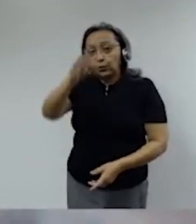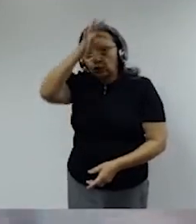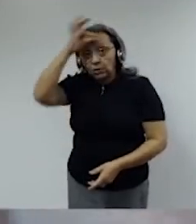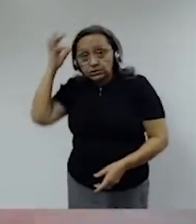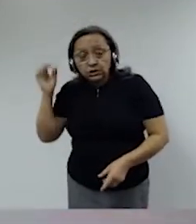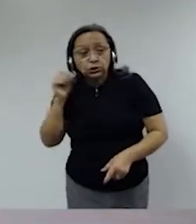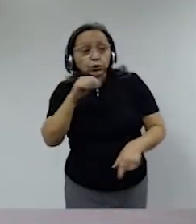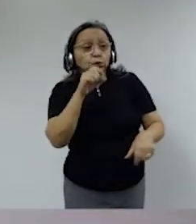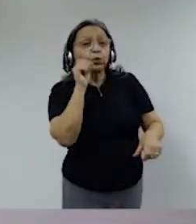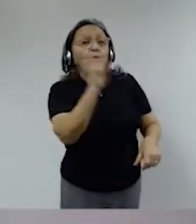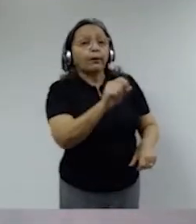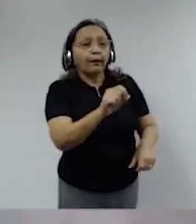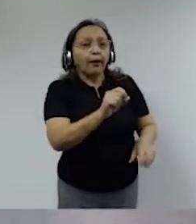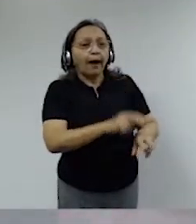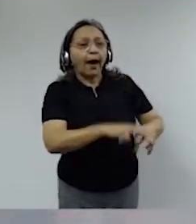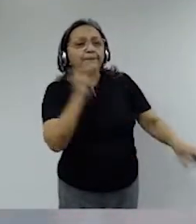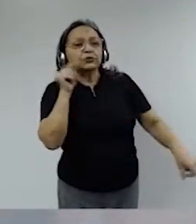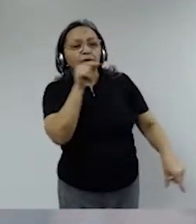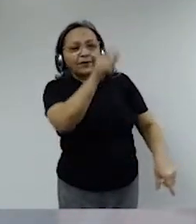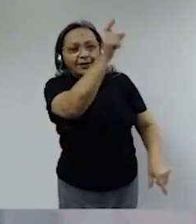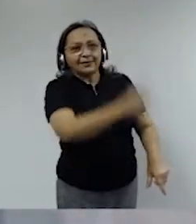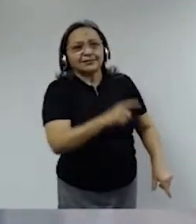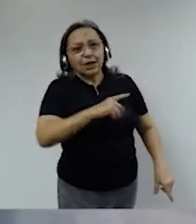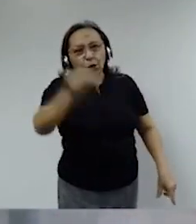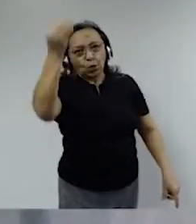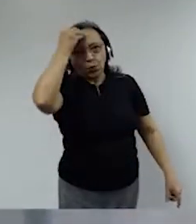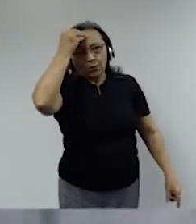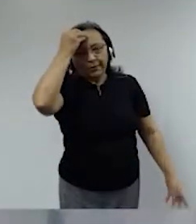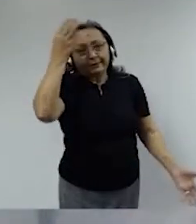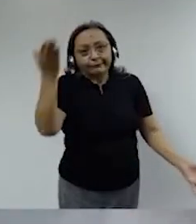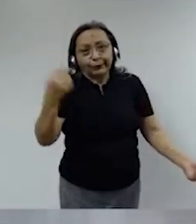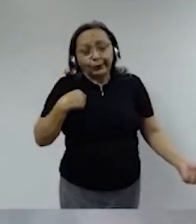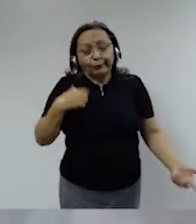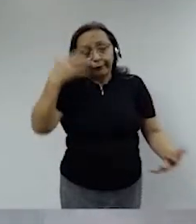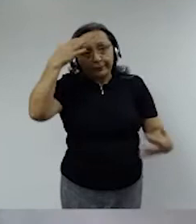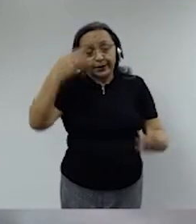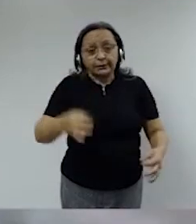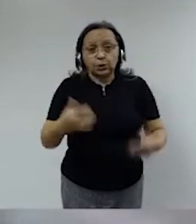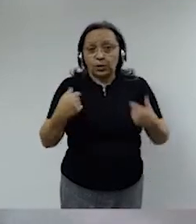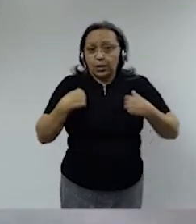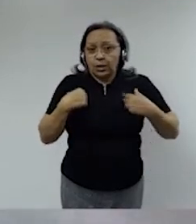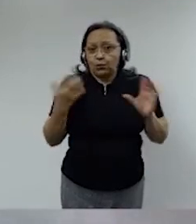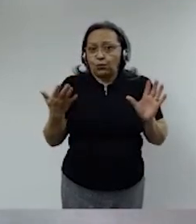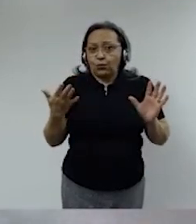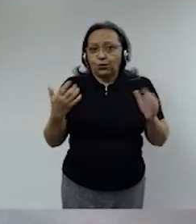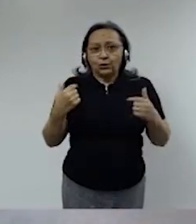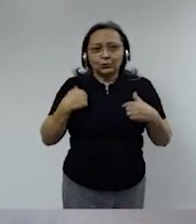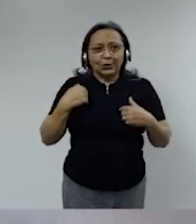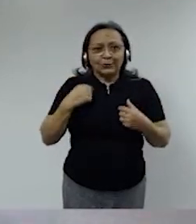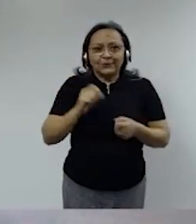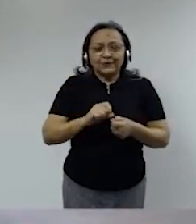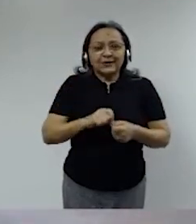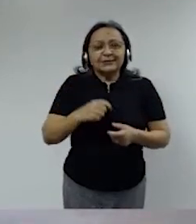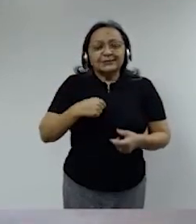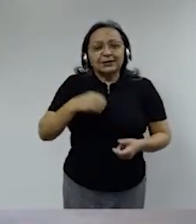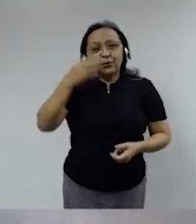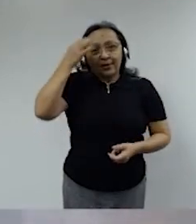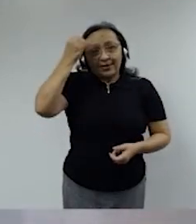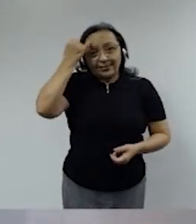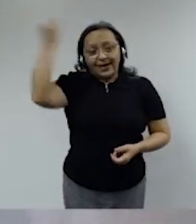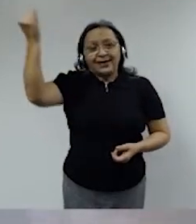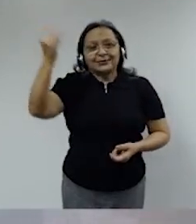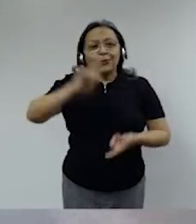Então, essas são as ideias que eu tenho acerca do processo penal, que obviamente não são minhas, né? São ideias que são compartilhadas no meio